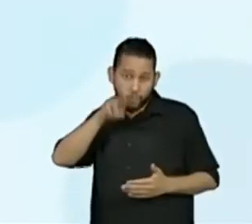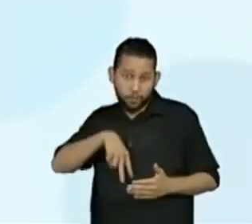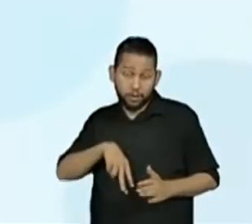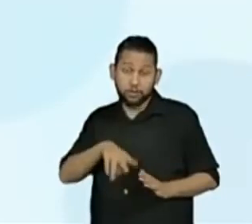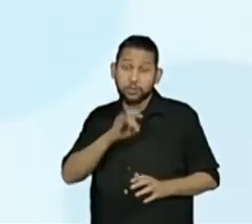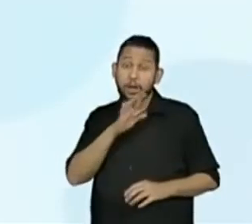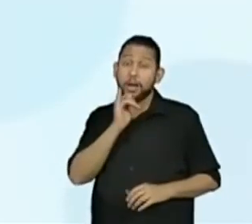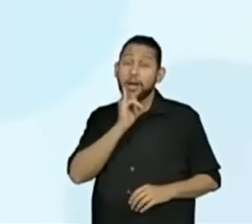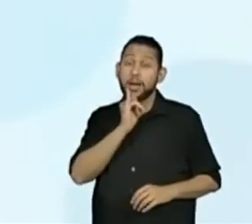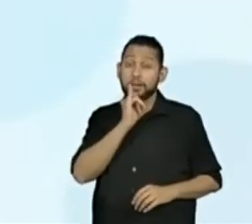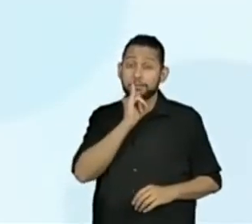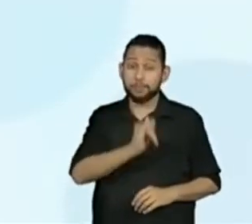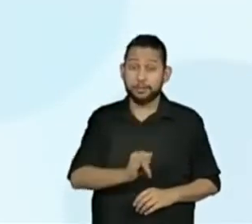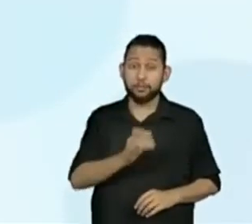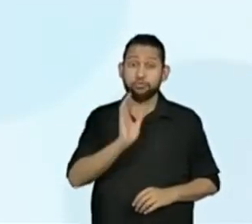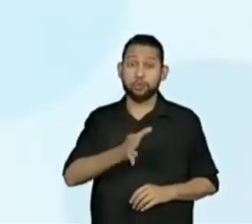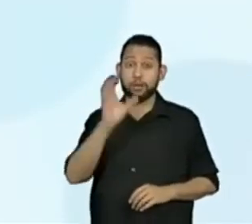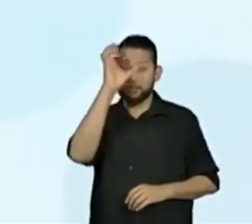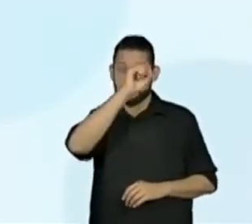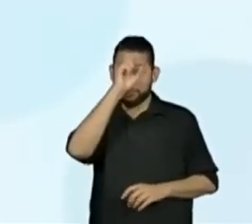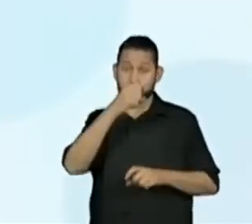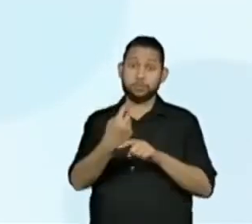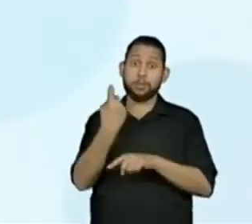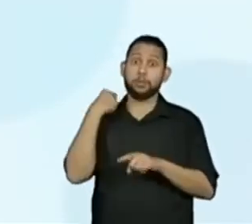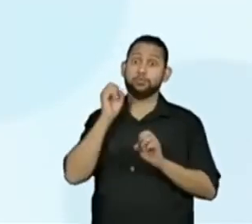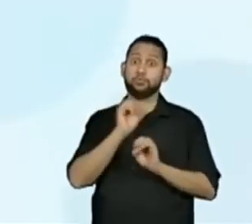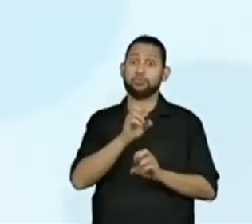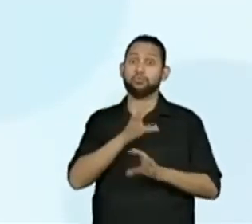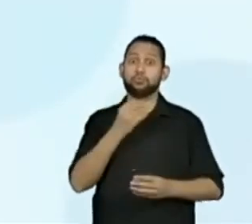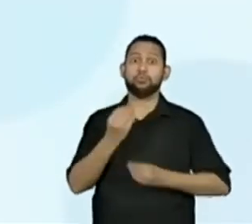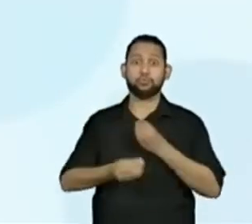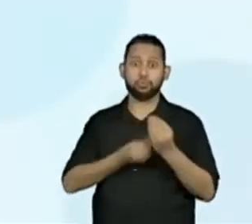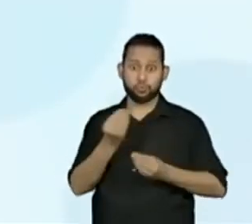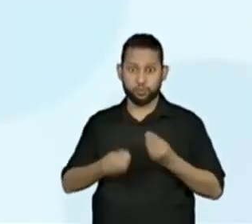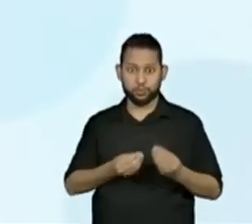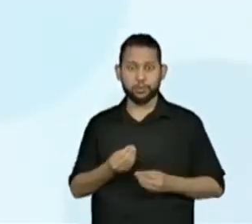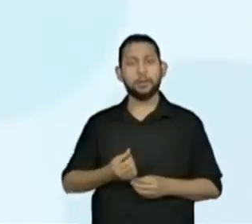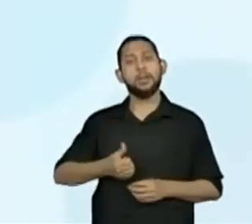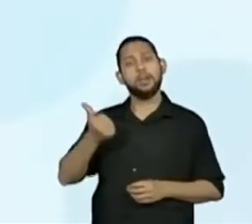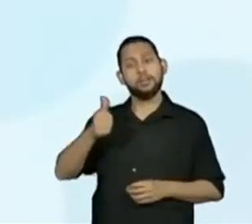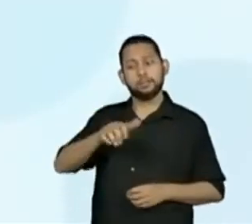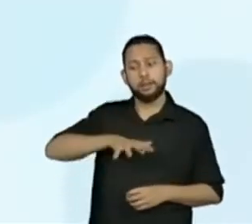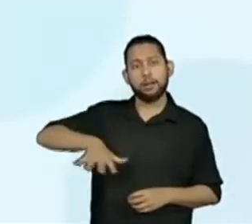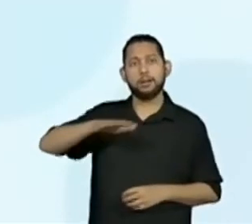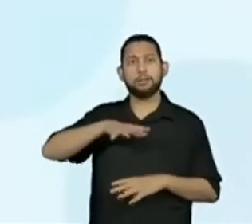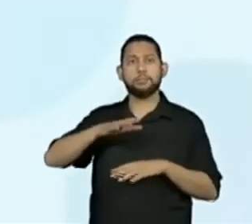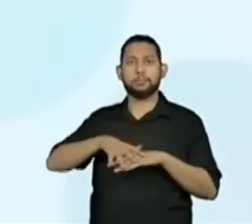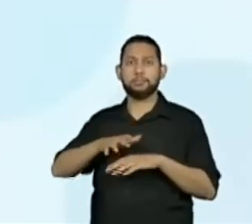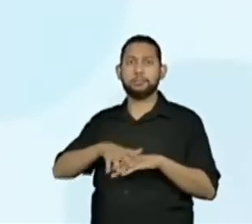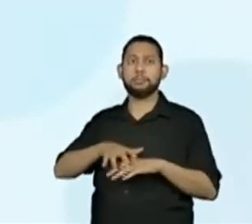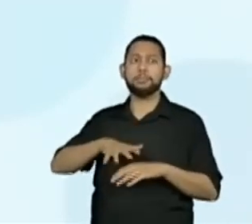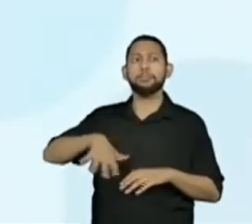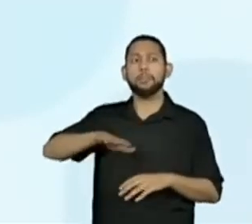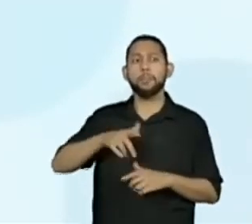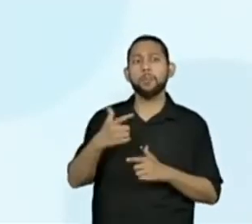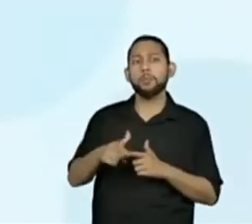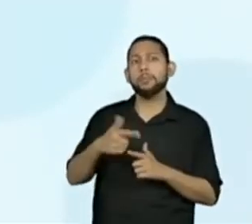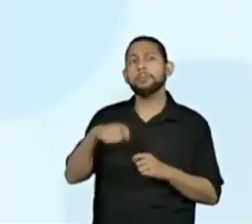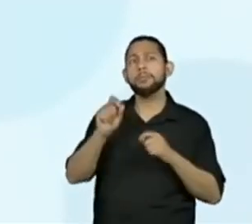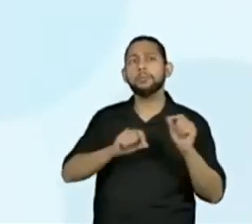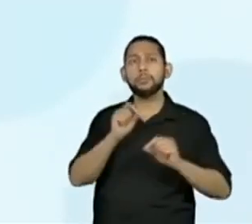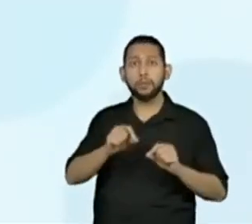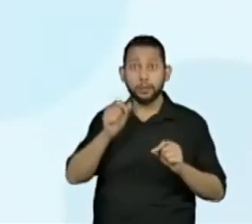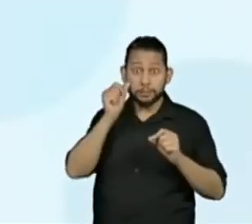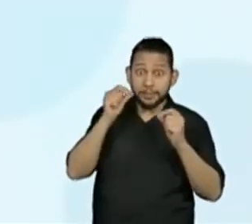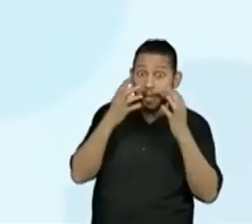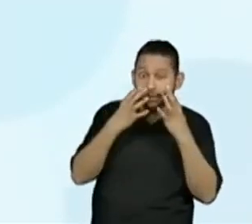sempre do que nós já aprendemos nas aulas anteriores, de como resolver uma situação problema, sim, não é? Prestando bastante atenção